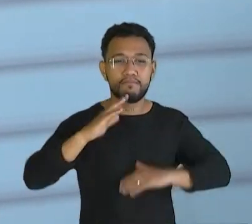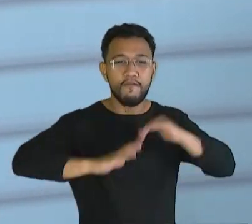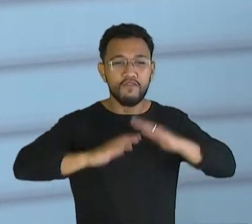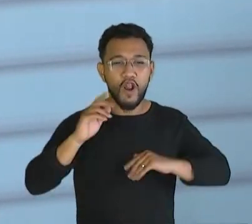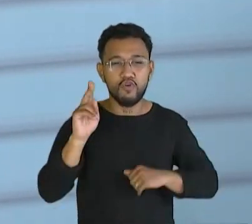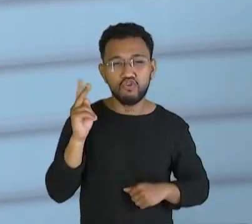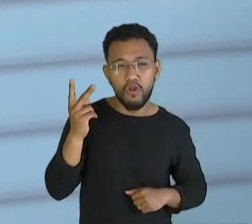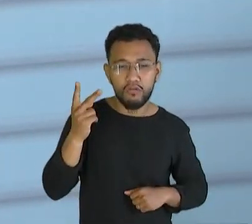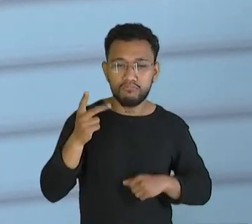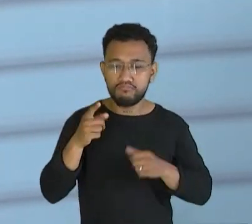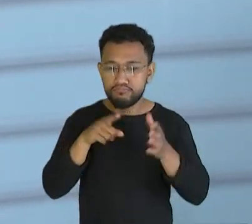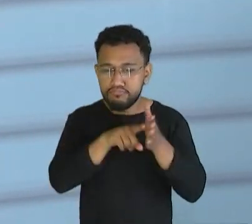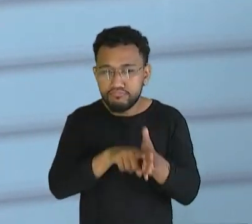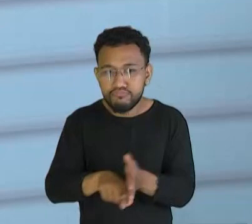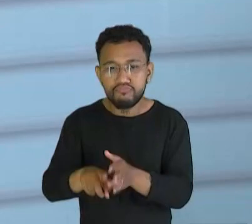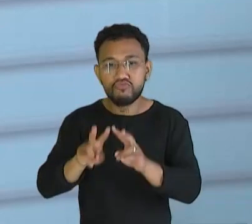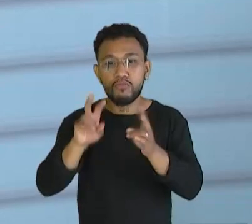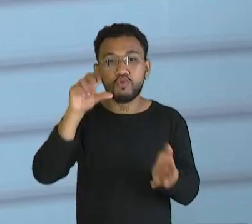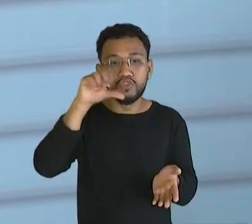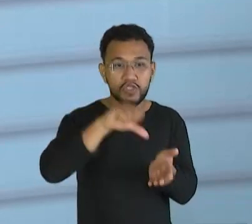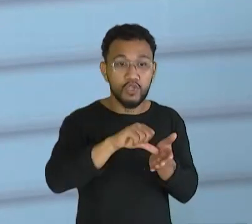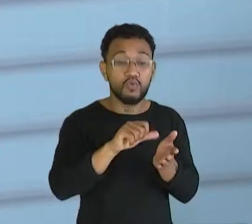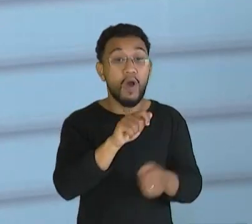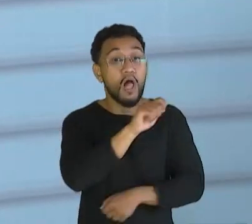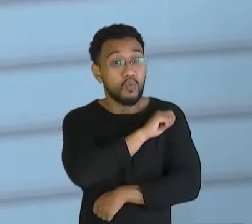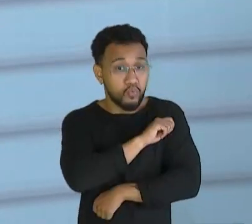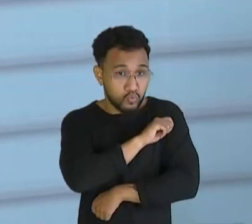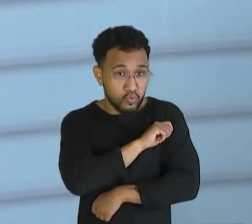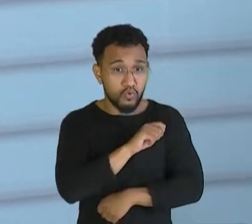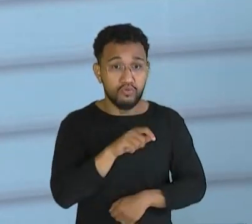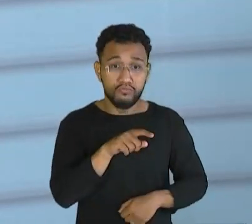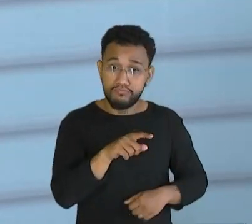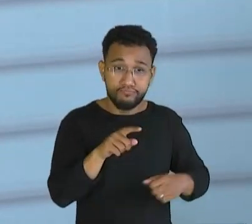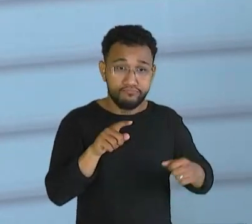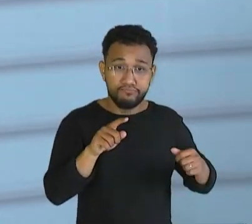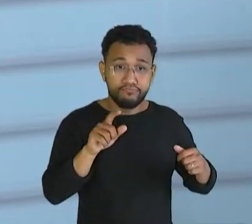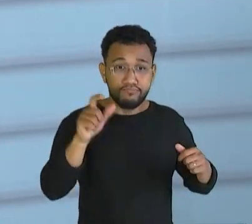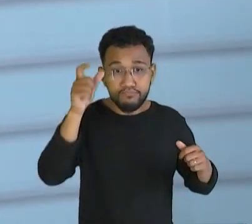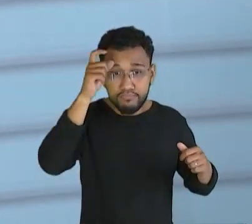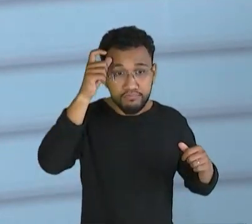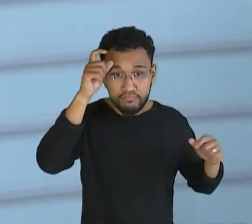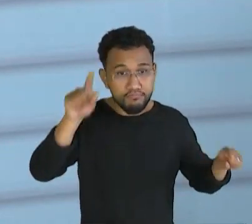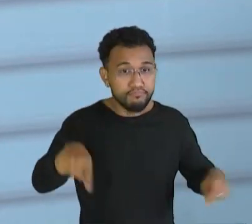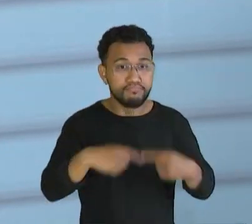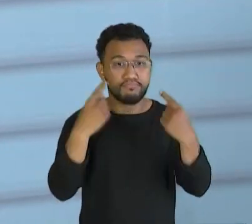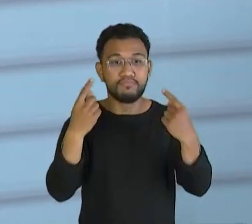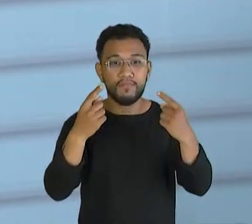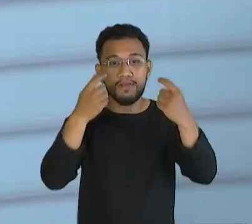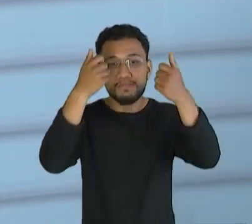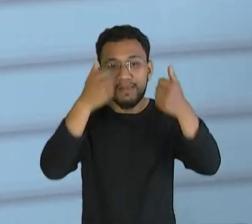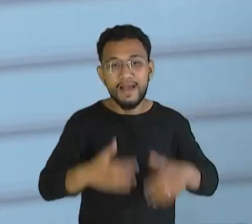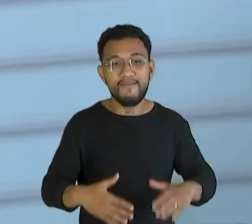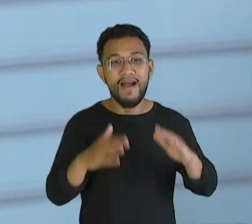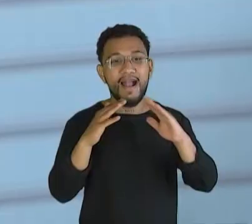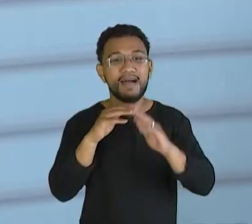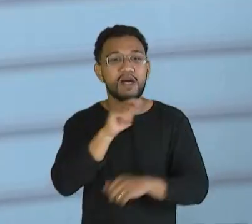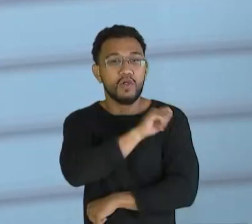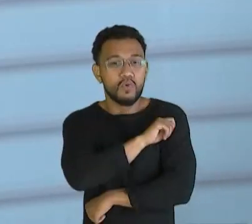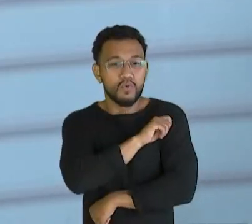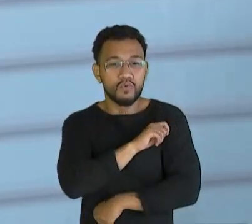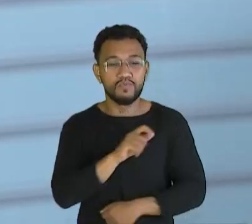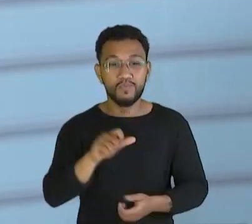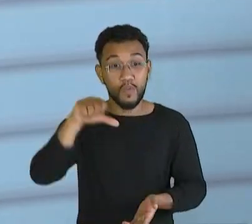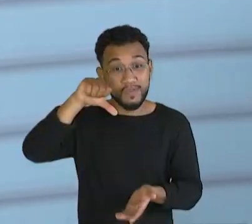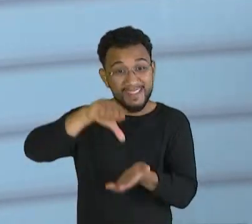sobre o centro estudantal, consequentemente, né, falava sobre a casa. O Centro Estudantal Cearense, que era uma